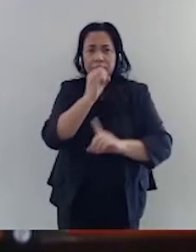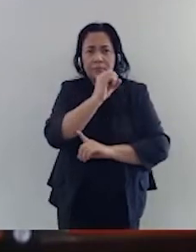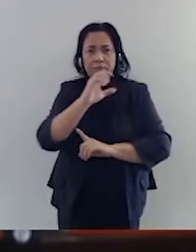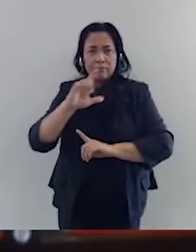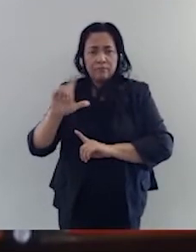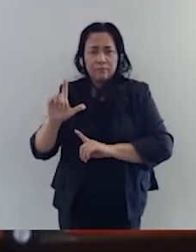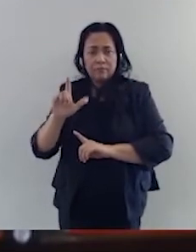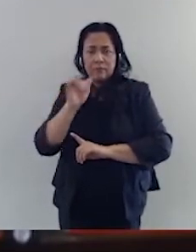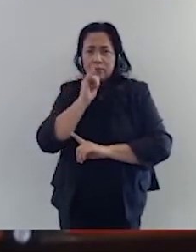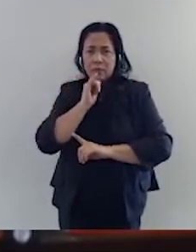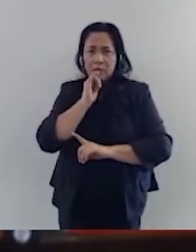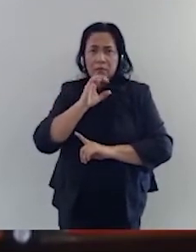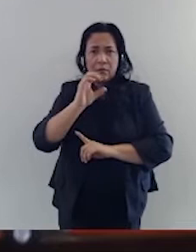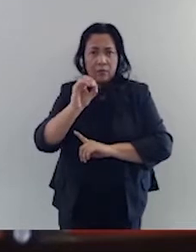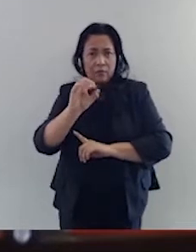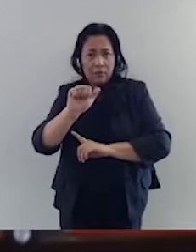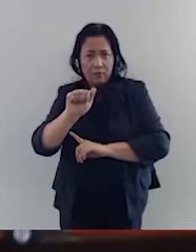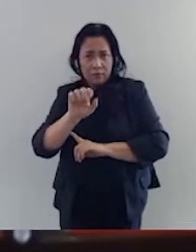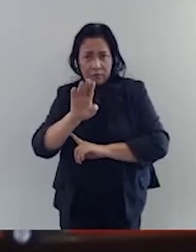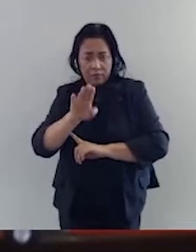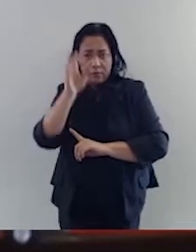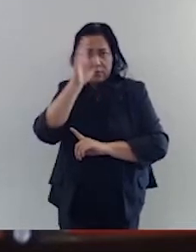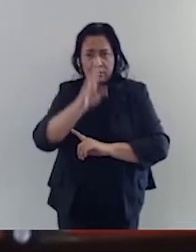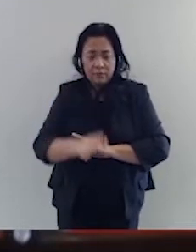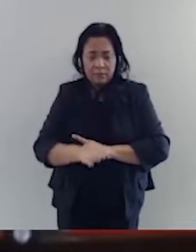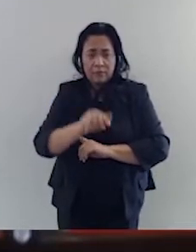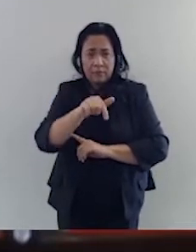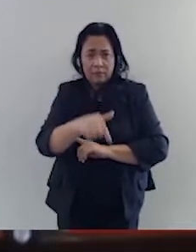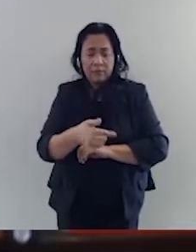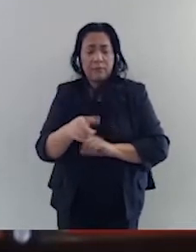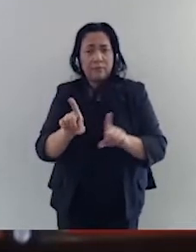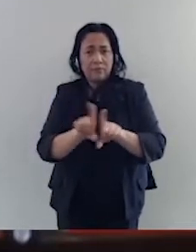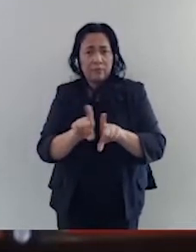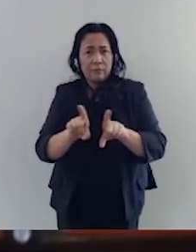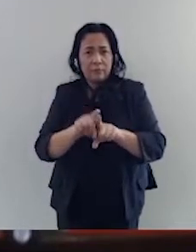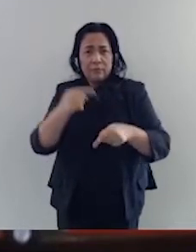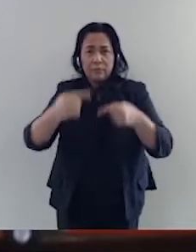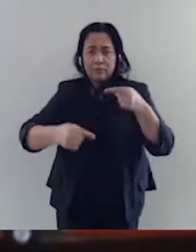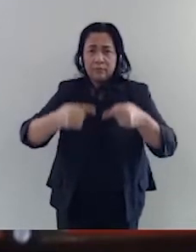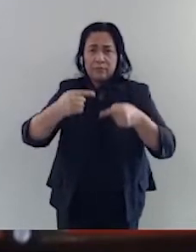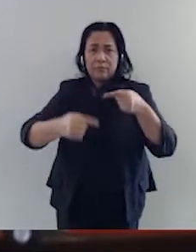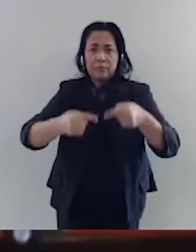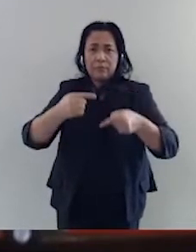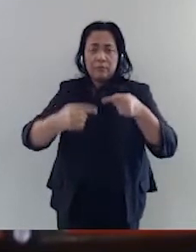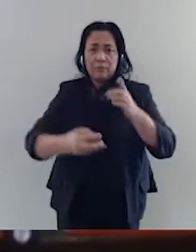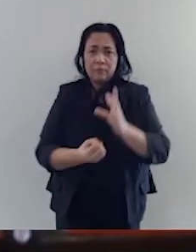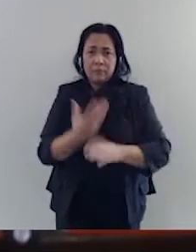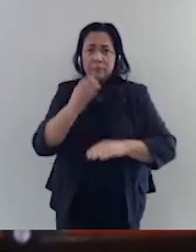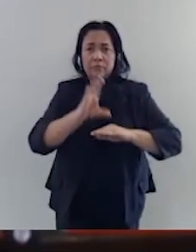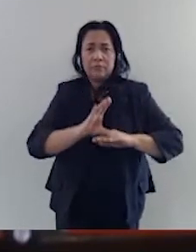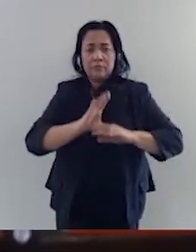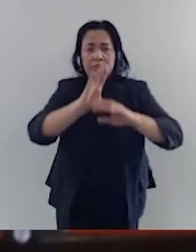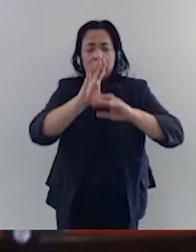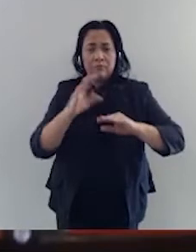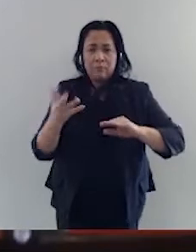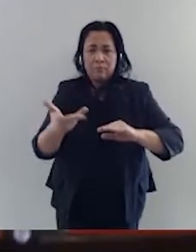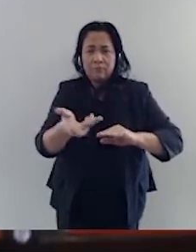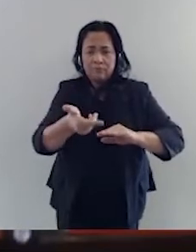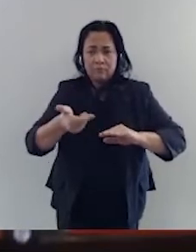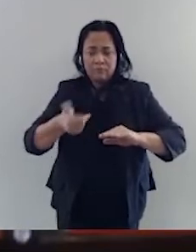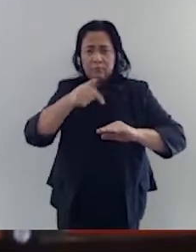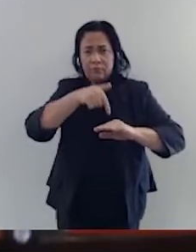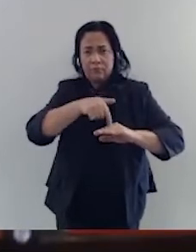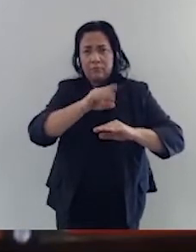entre elas a Ordem dos Advogados do Brasil. E se produziu verdadeiramente uma Constituição notável.